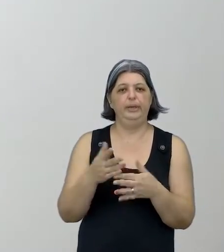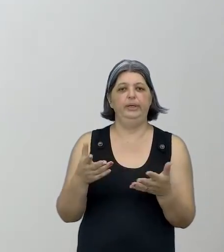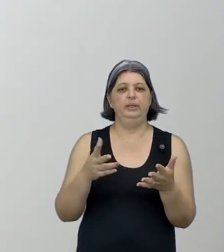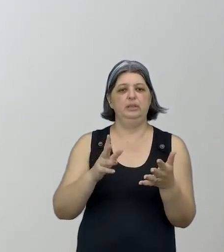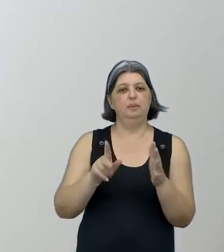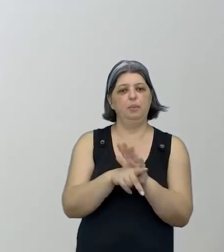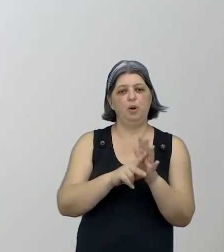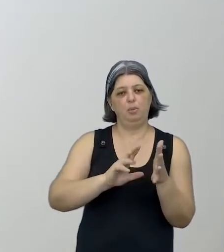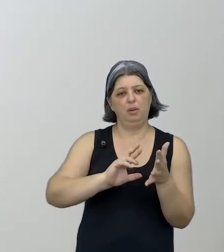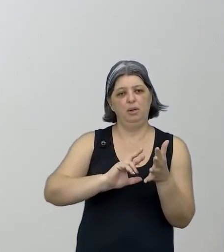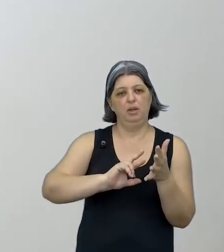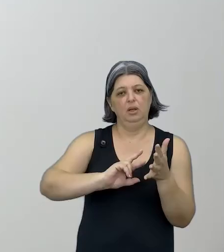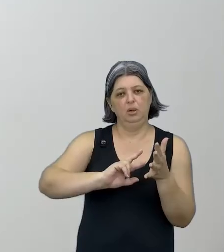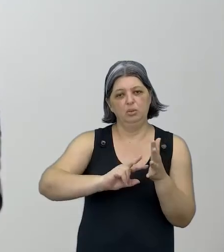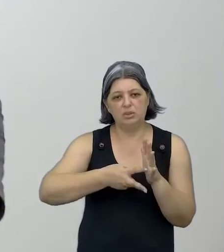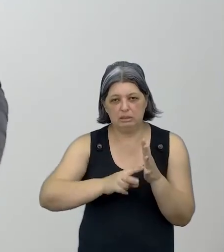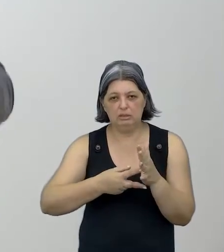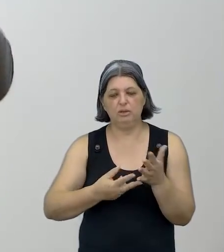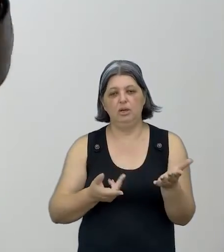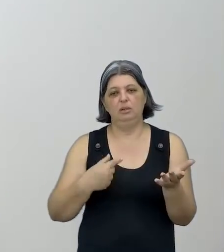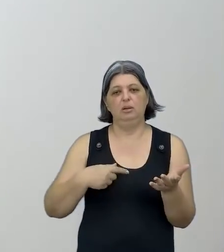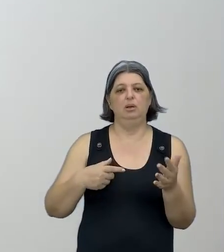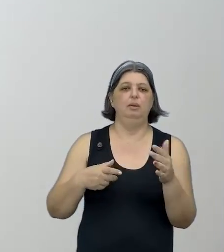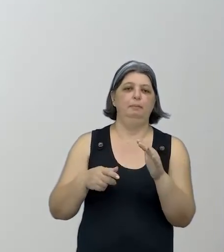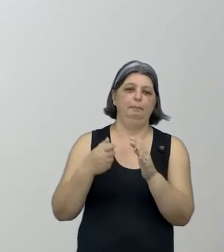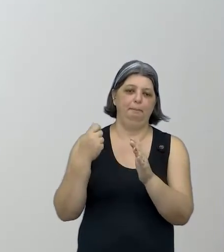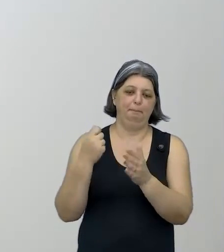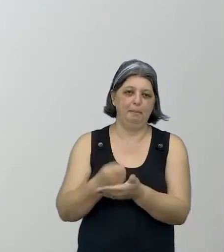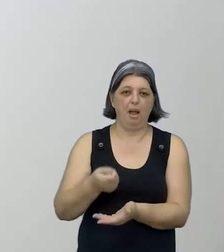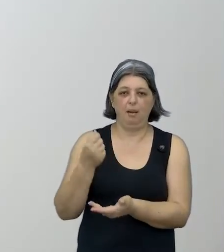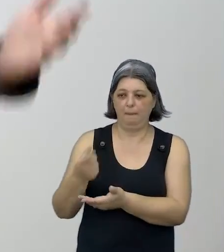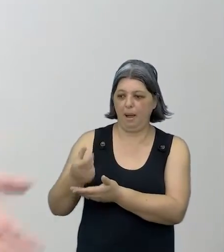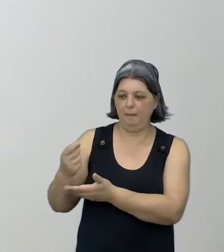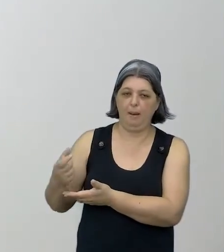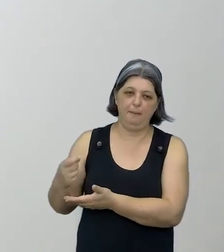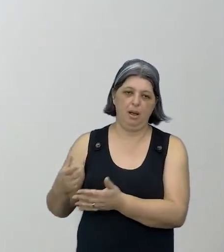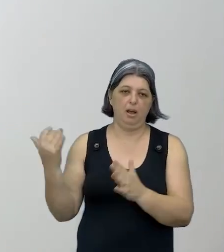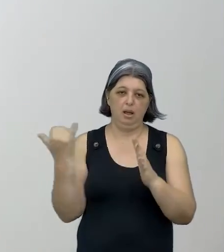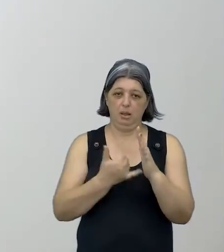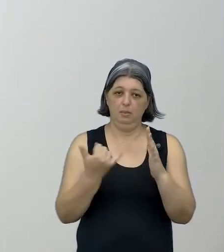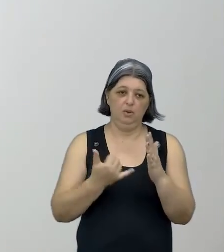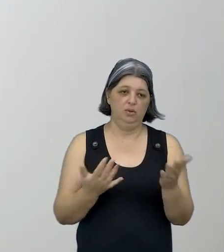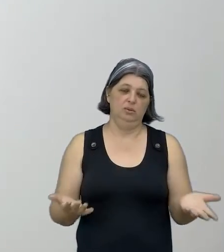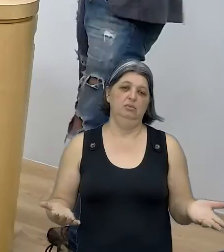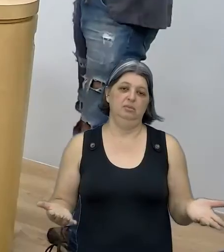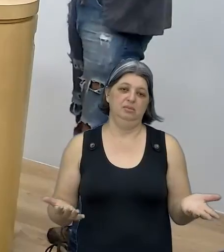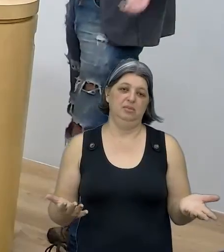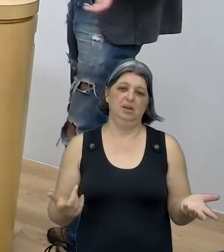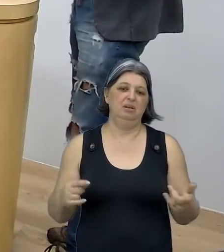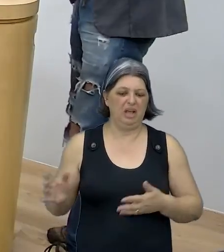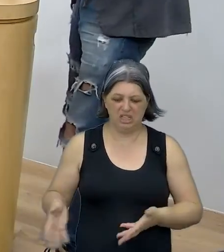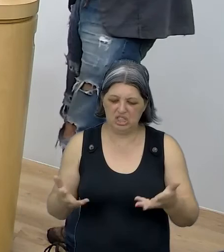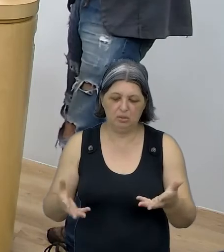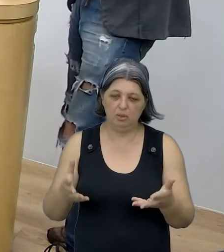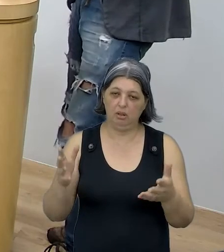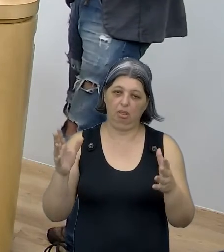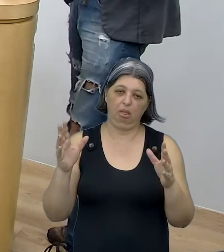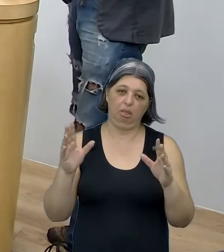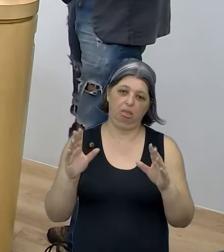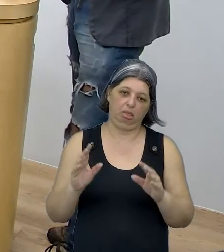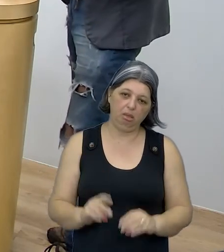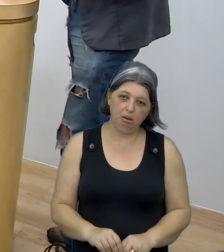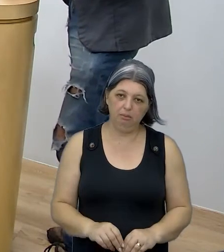tem que pagar imposto disso, pagar imposto daquilo, e isso desestimula. Então eu não vou contratar, ou